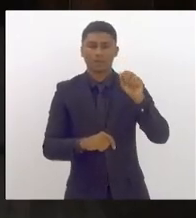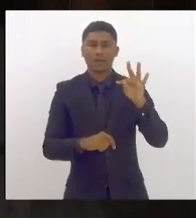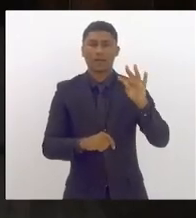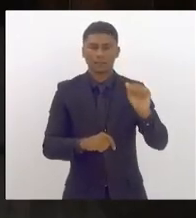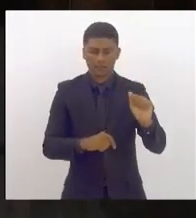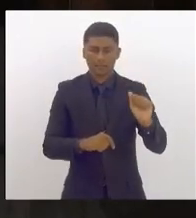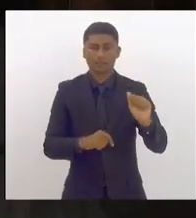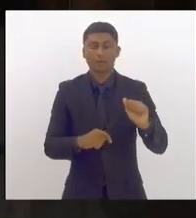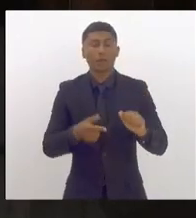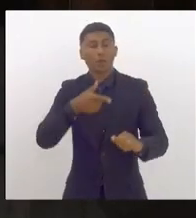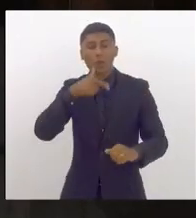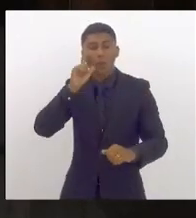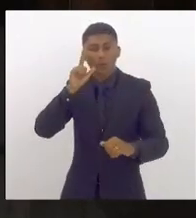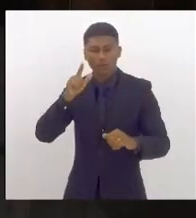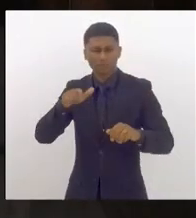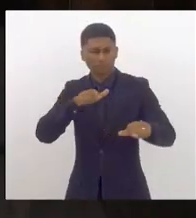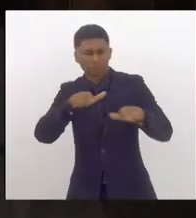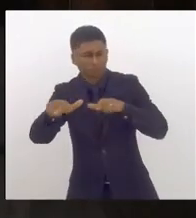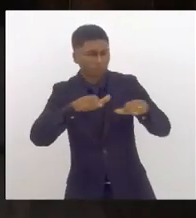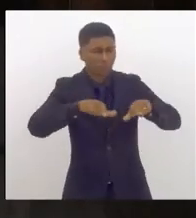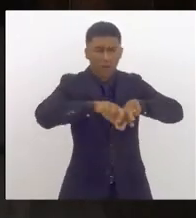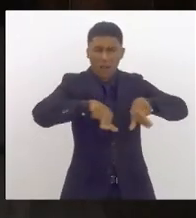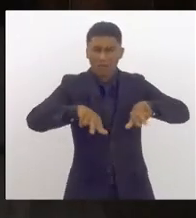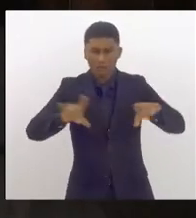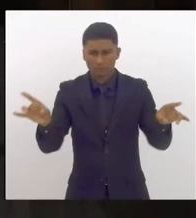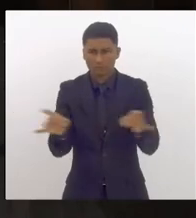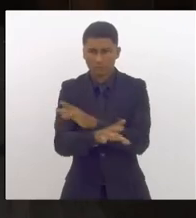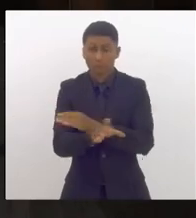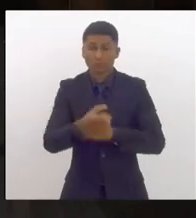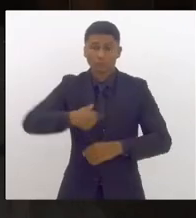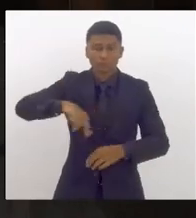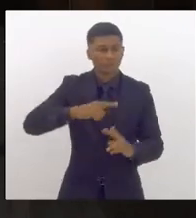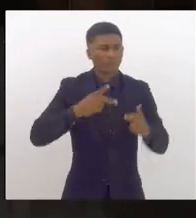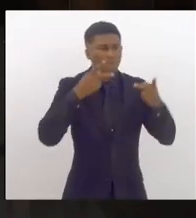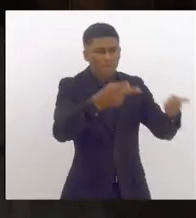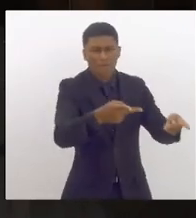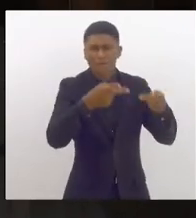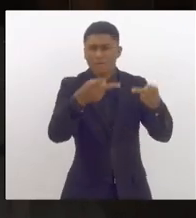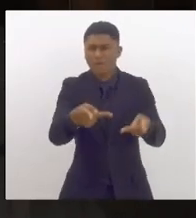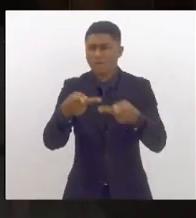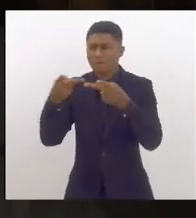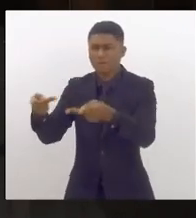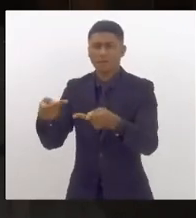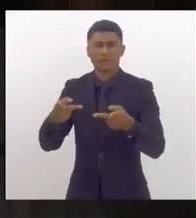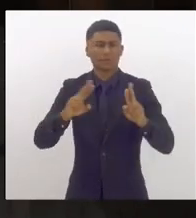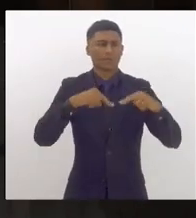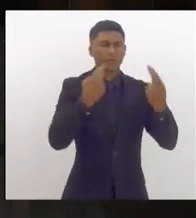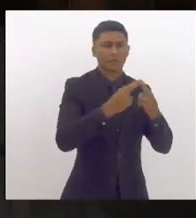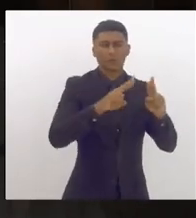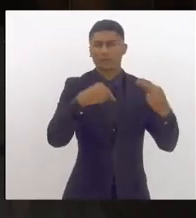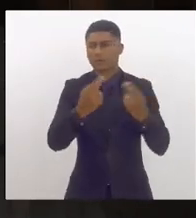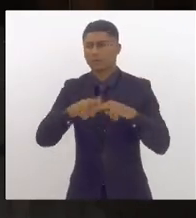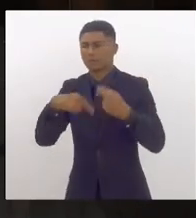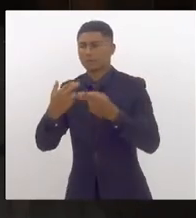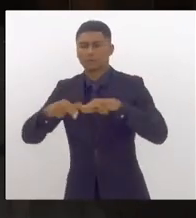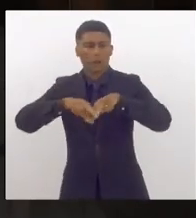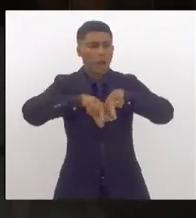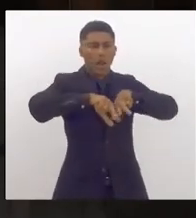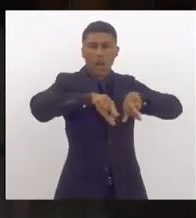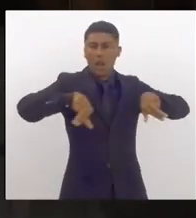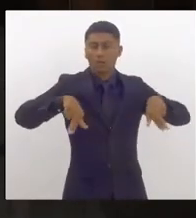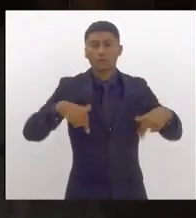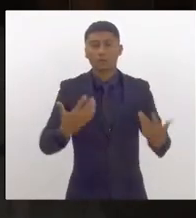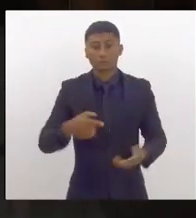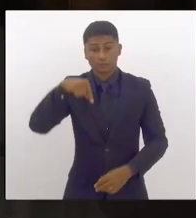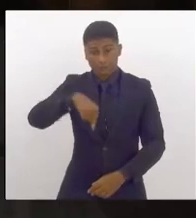encerramos ontem os nossos trabalhos fizemos várias visitas técnicas várias audiências públicas 22 por